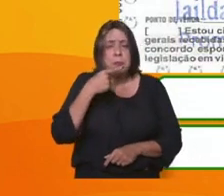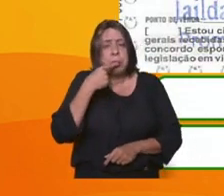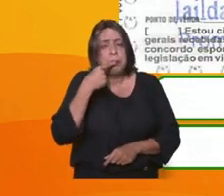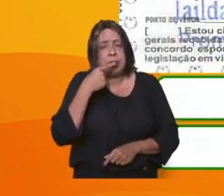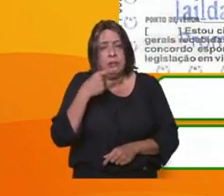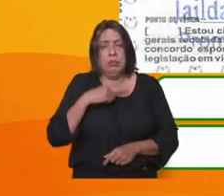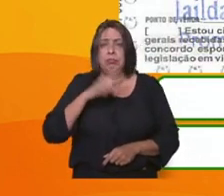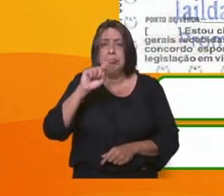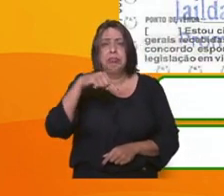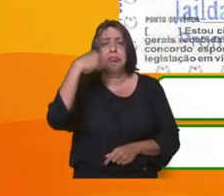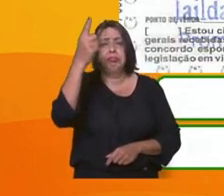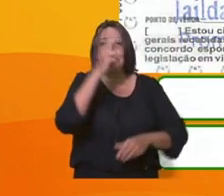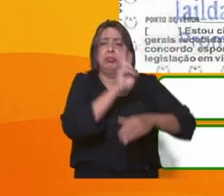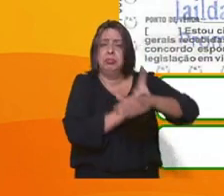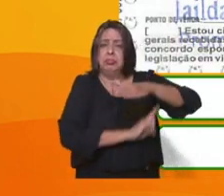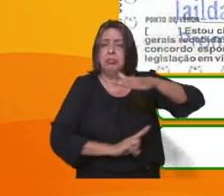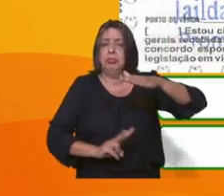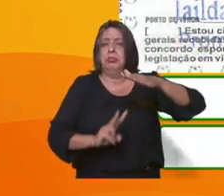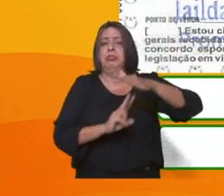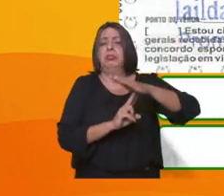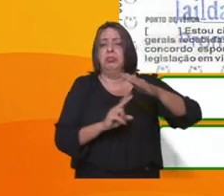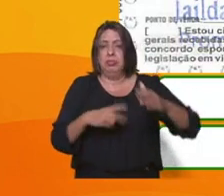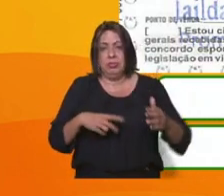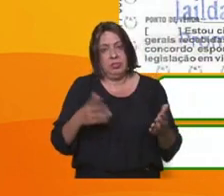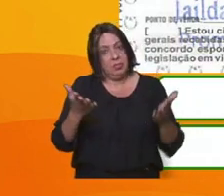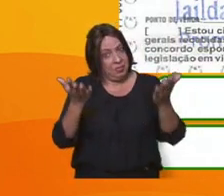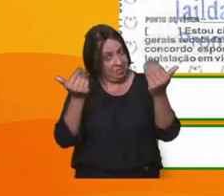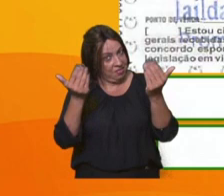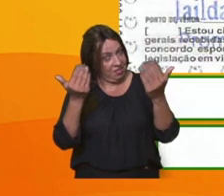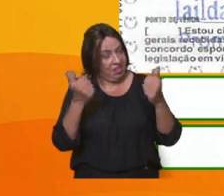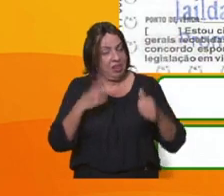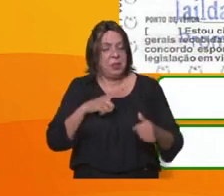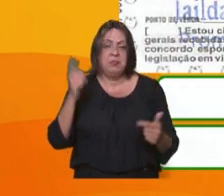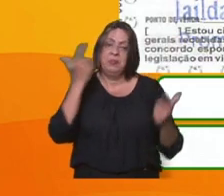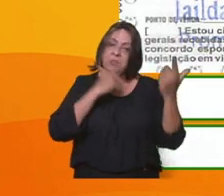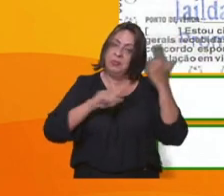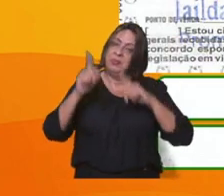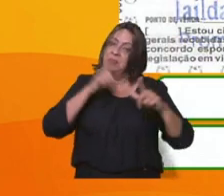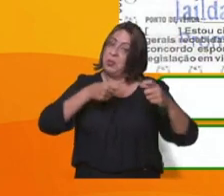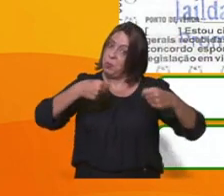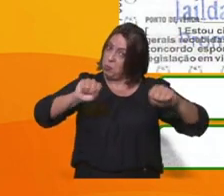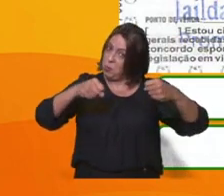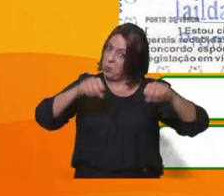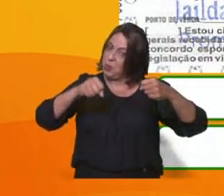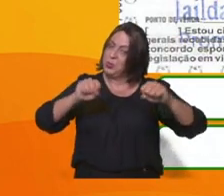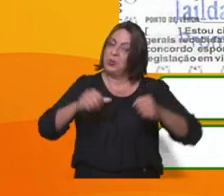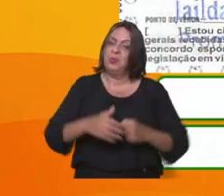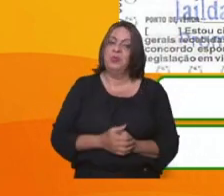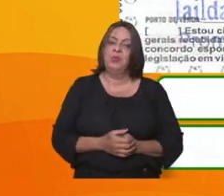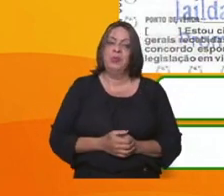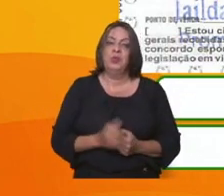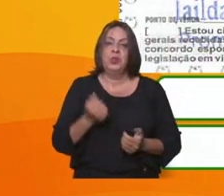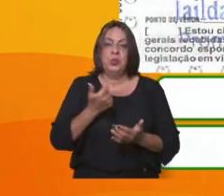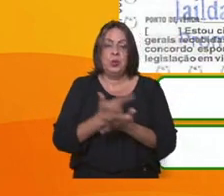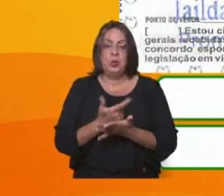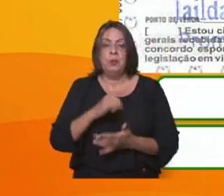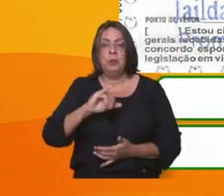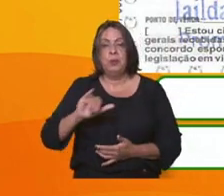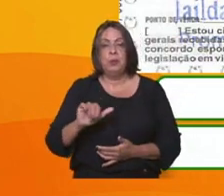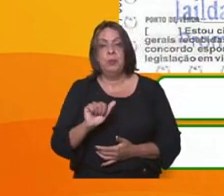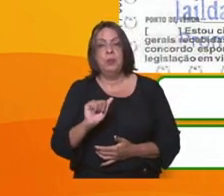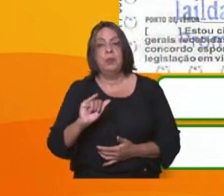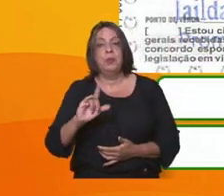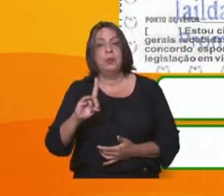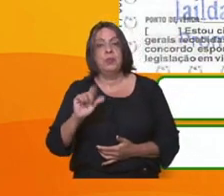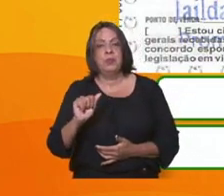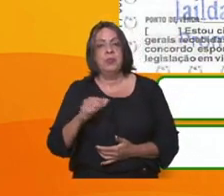capital. É só atravessar a ponte, né, Rubens? Então vem para cá para receber a sua moto Honda CG Start. Ele que adquiriu com a Jailda no G